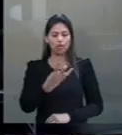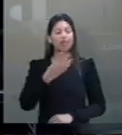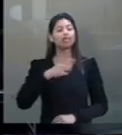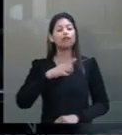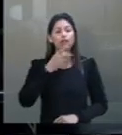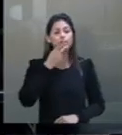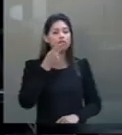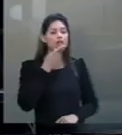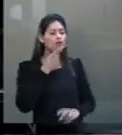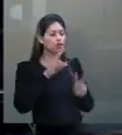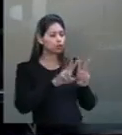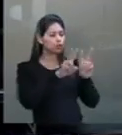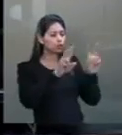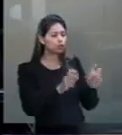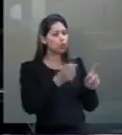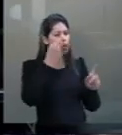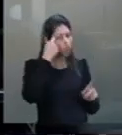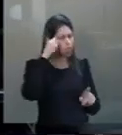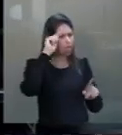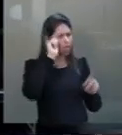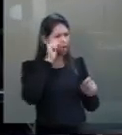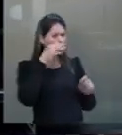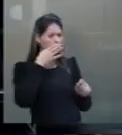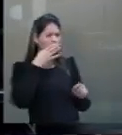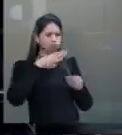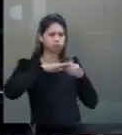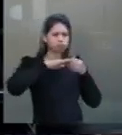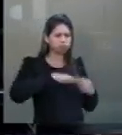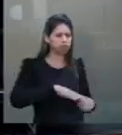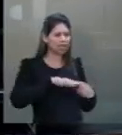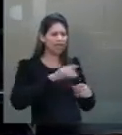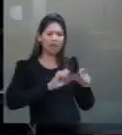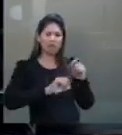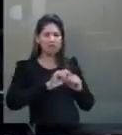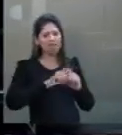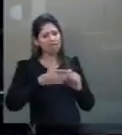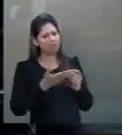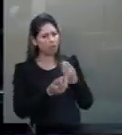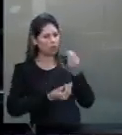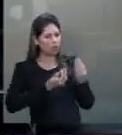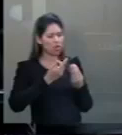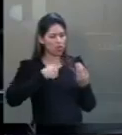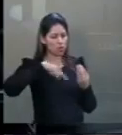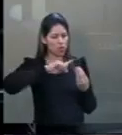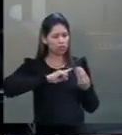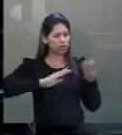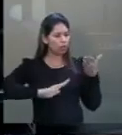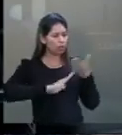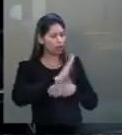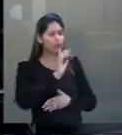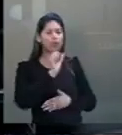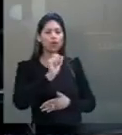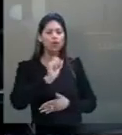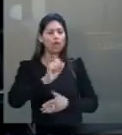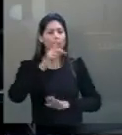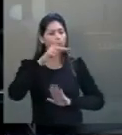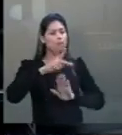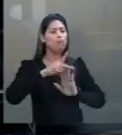racial. Que nesse país, qualquer tipo de crime de racismo é dito como injúria. Nós aprovamos aqui o projeto